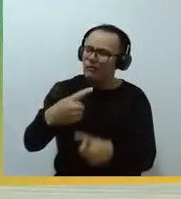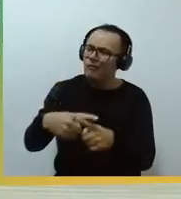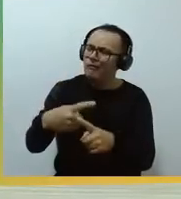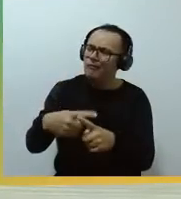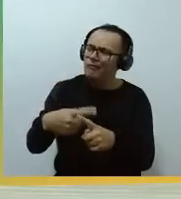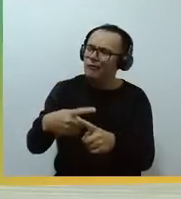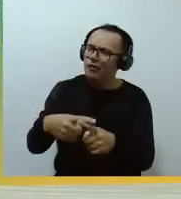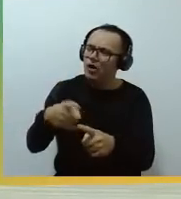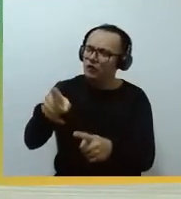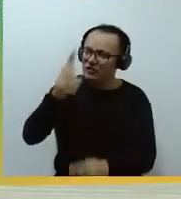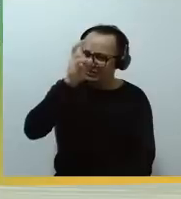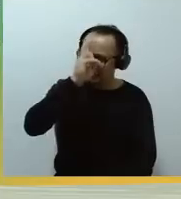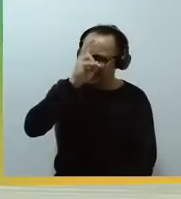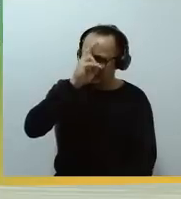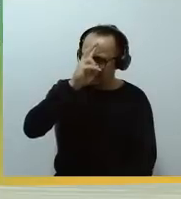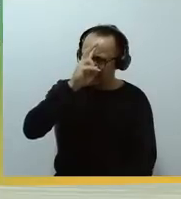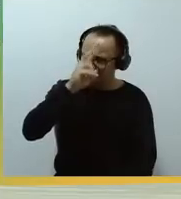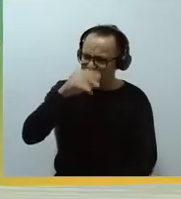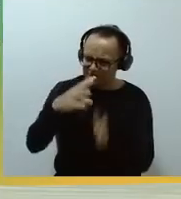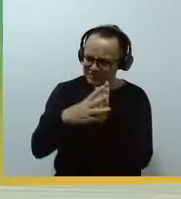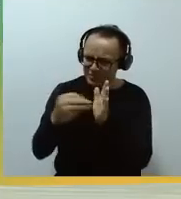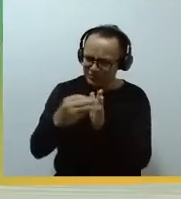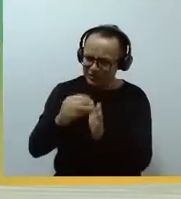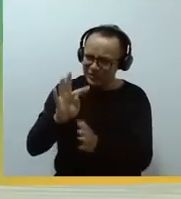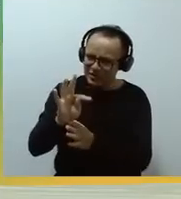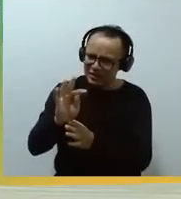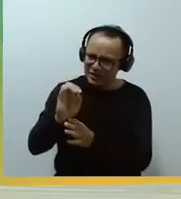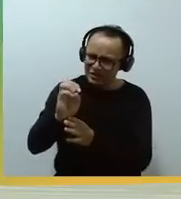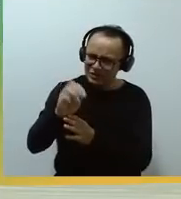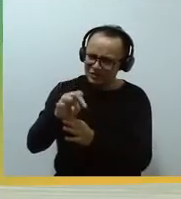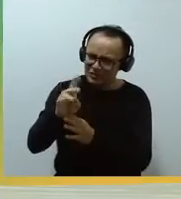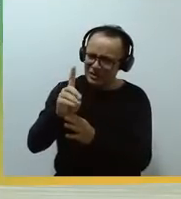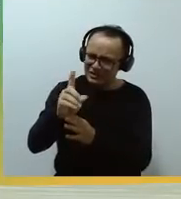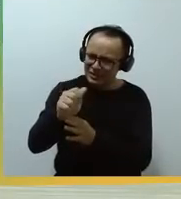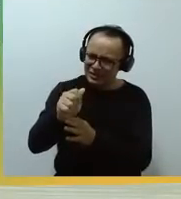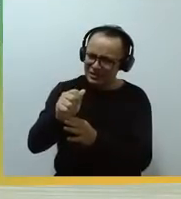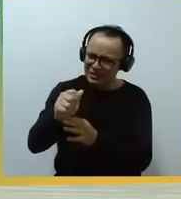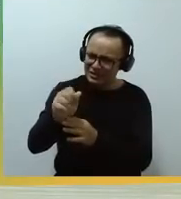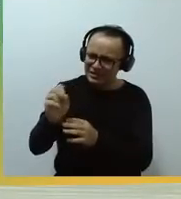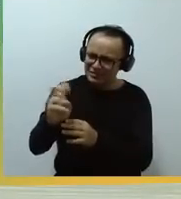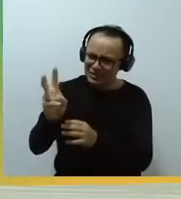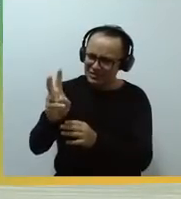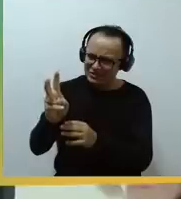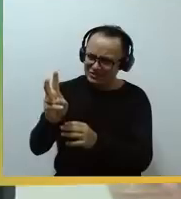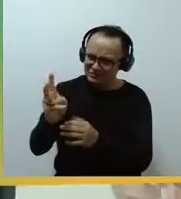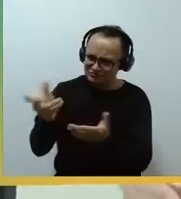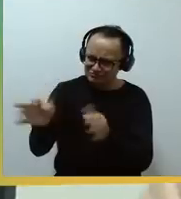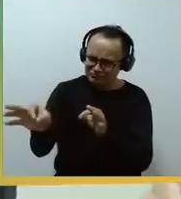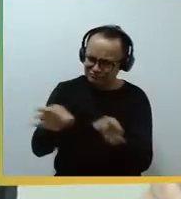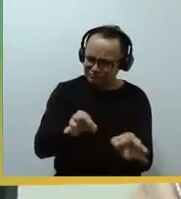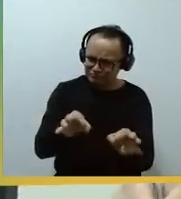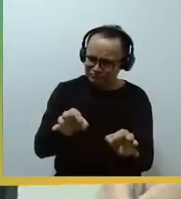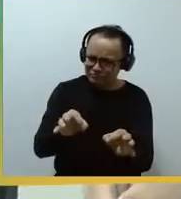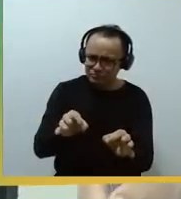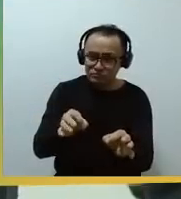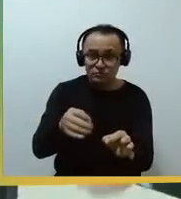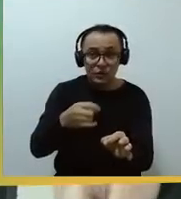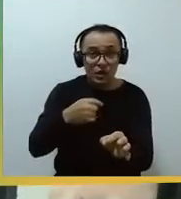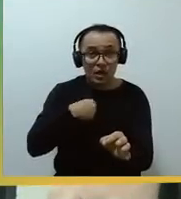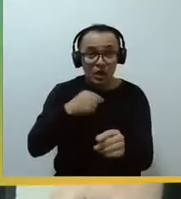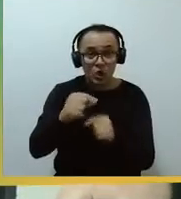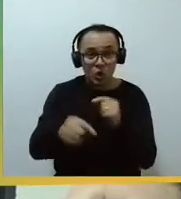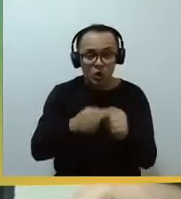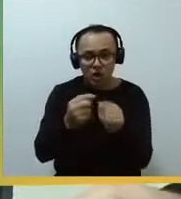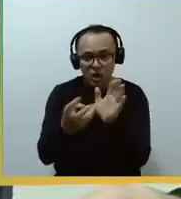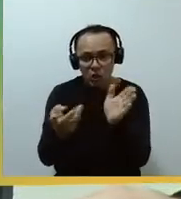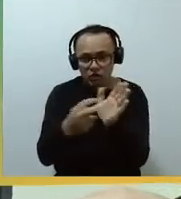foi escolhido esse modelo de tomada de preço? Era costumeiro escolher esse modelo de tomada de preço? Eu procurei ouvir as pessoas hoje de manhã que